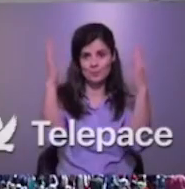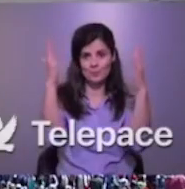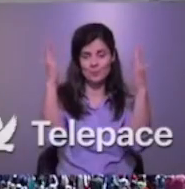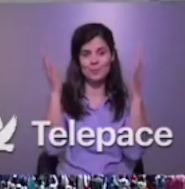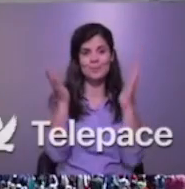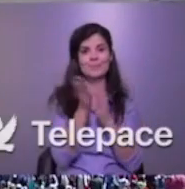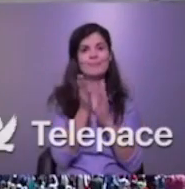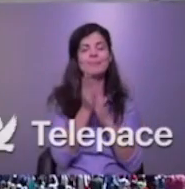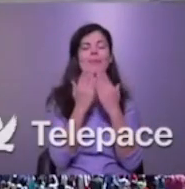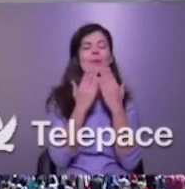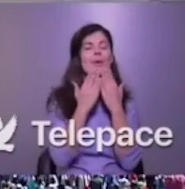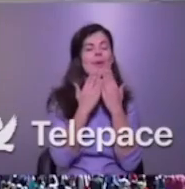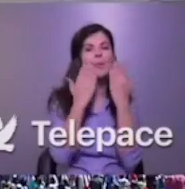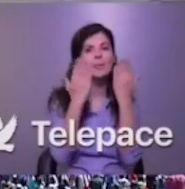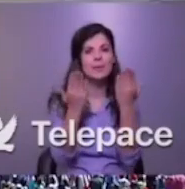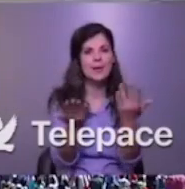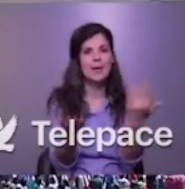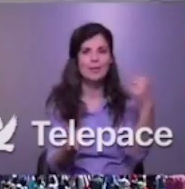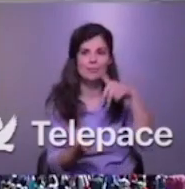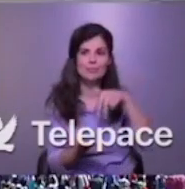Muito obrigado.